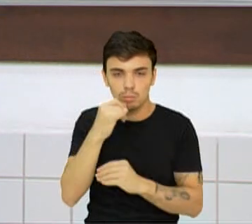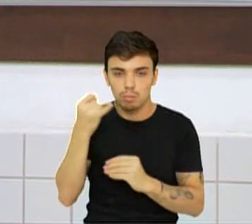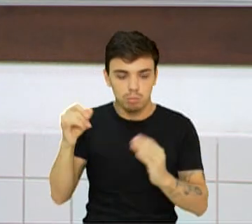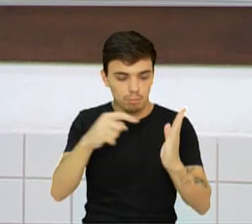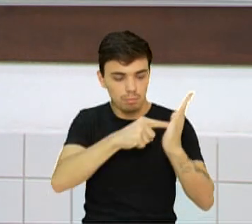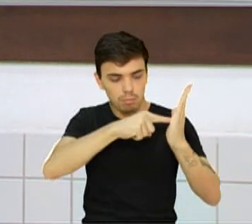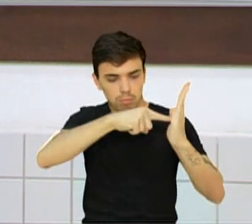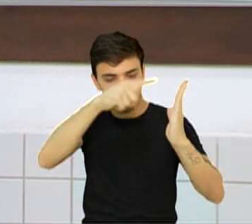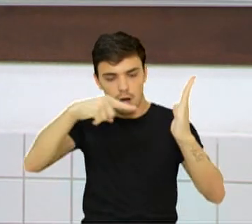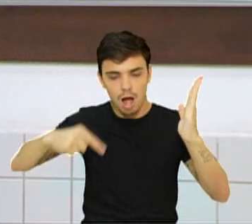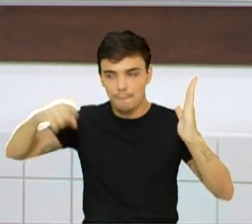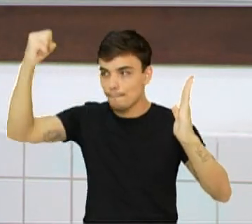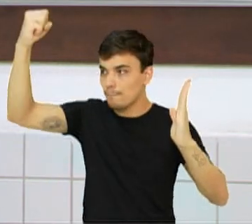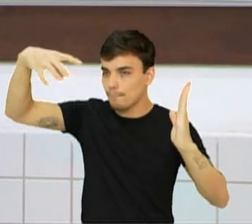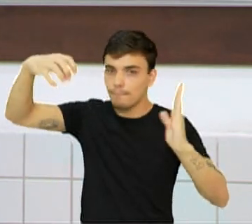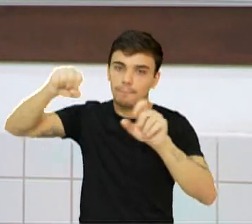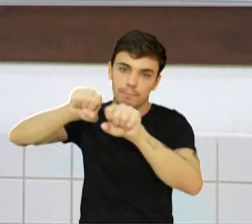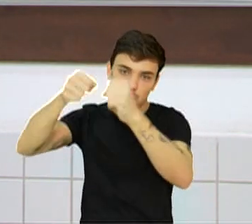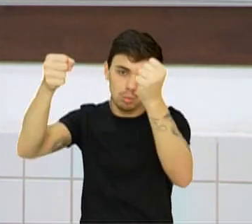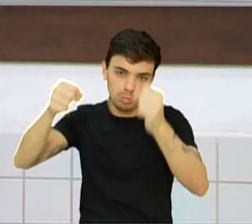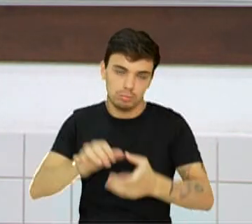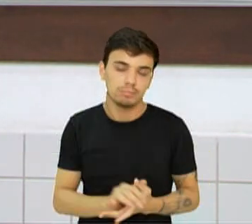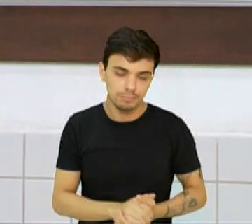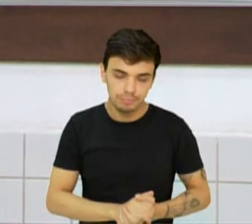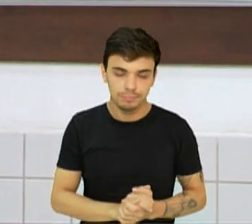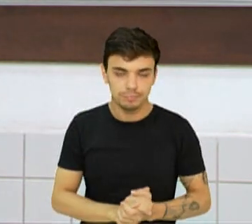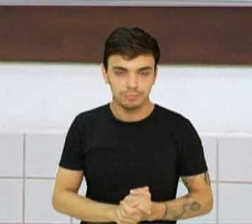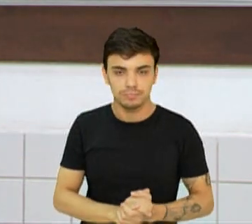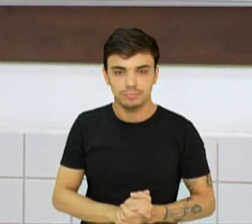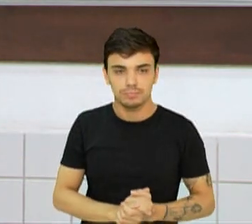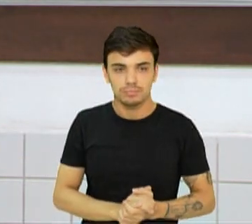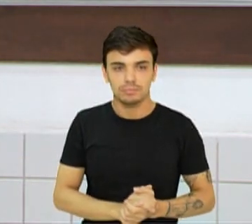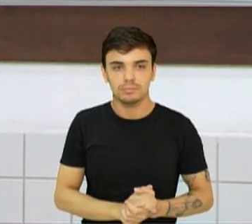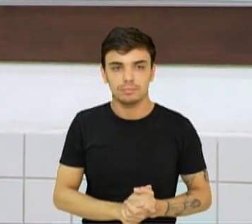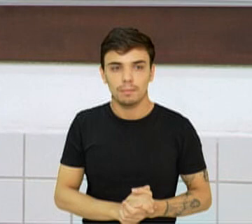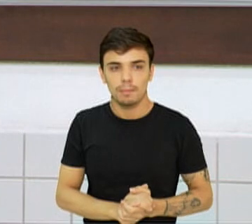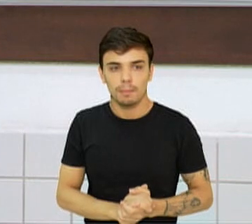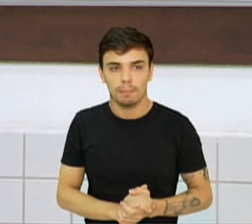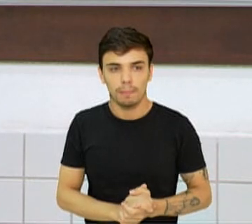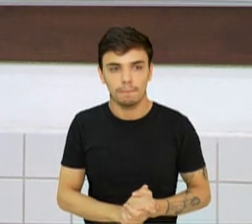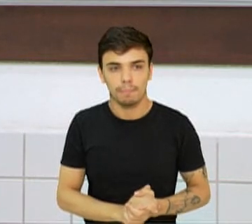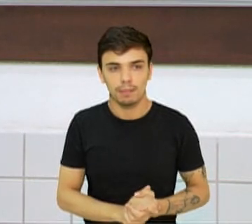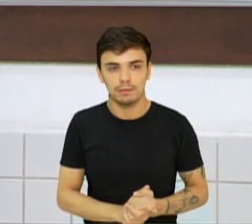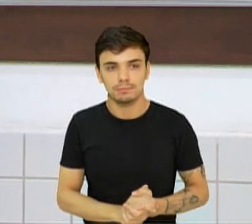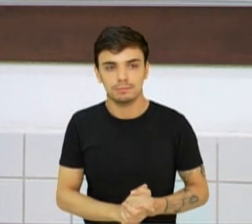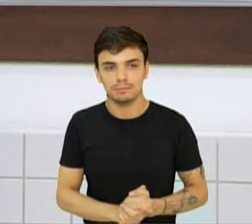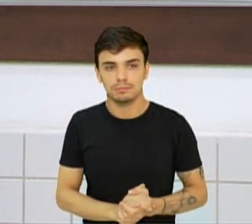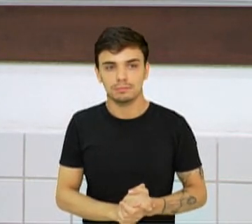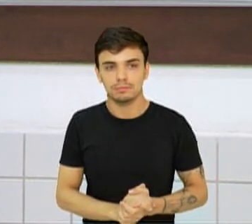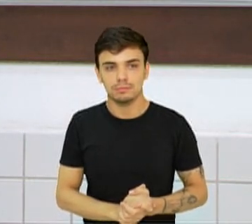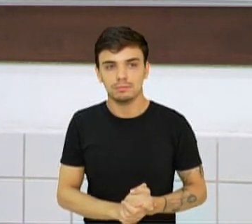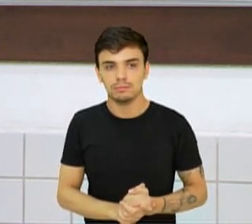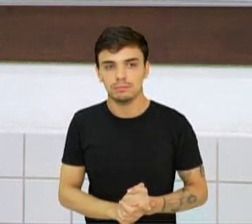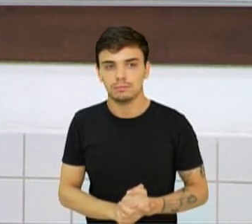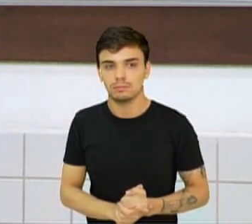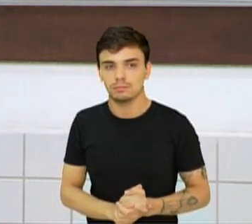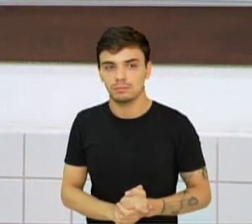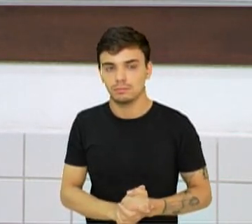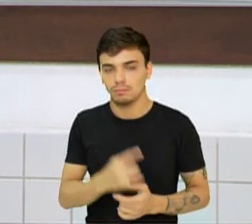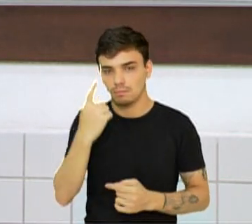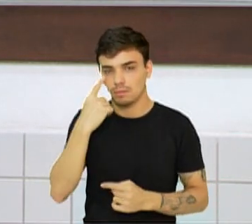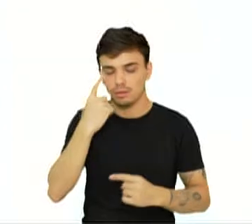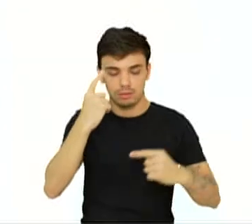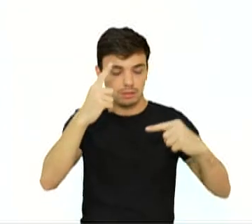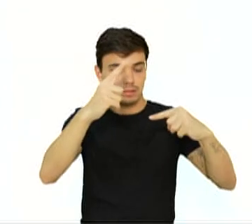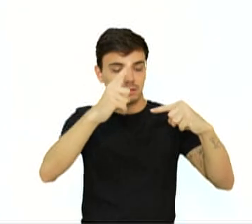frequência, e a lâmpada acaba queimando, ok? Bom, Circuito filtro passa